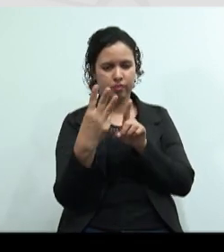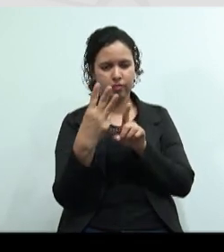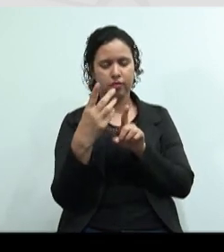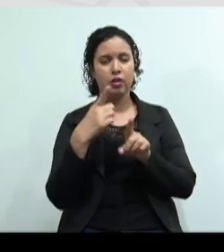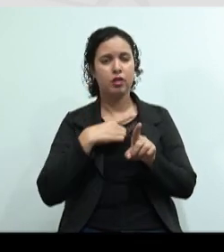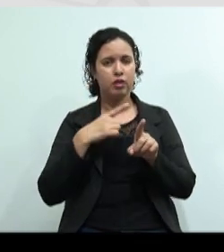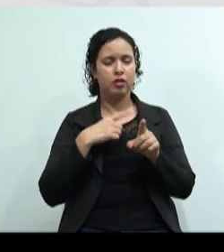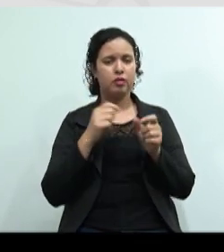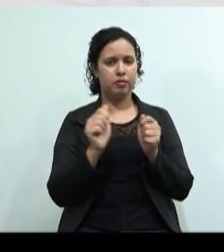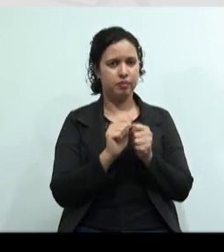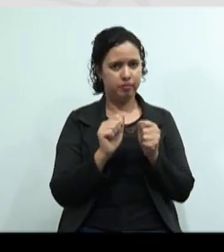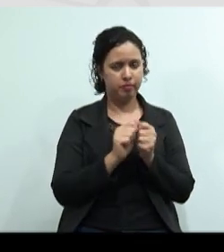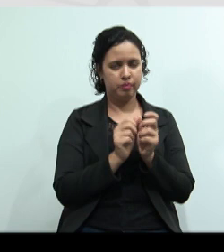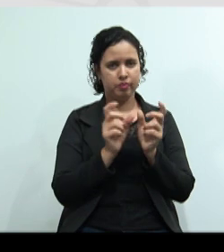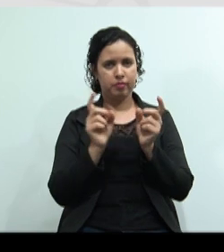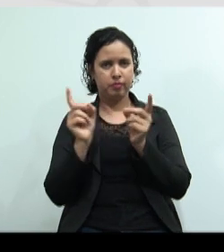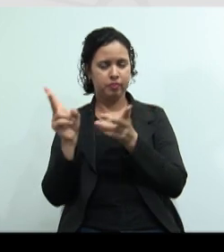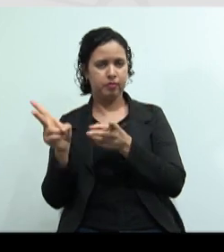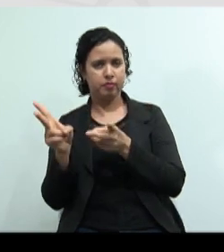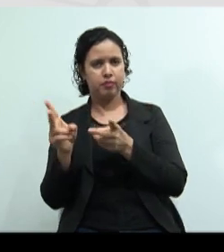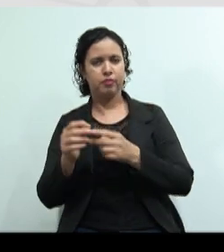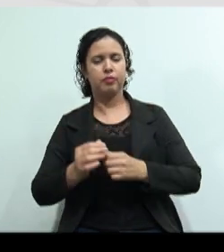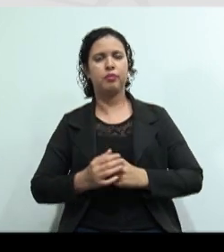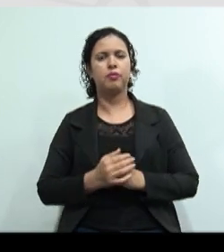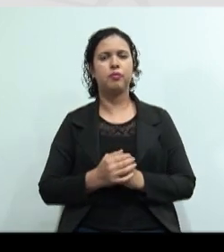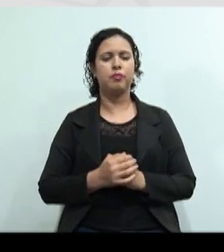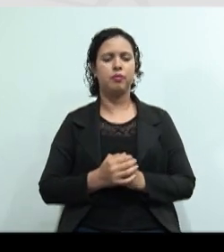e venda de pudins. Quanto? Eu tive